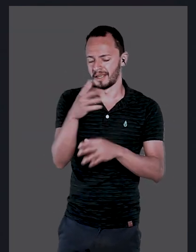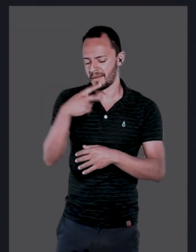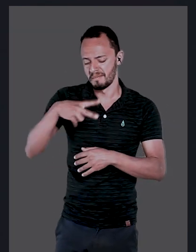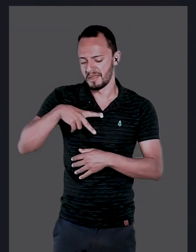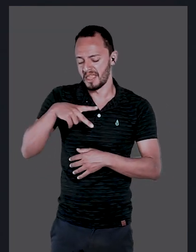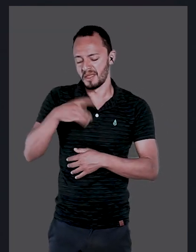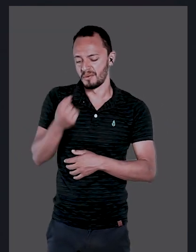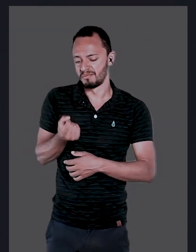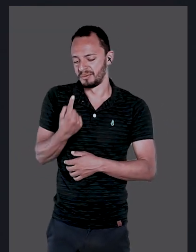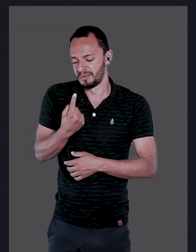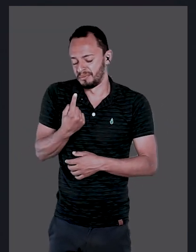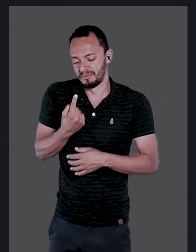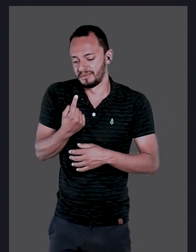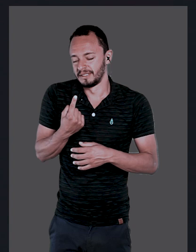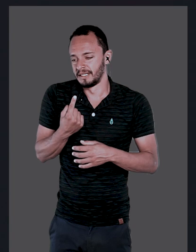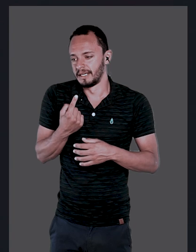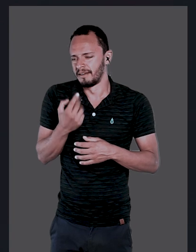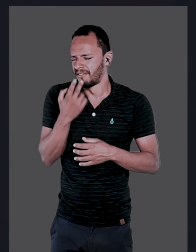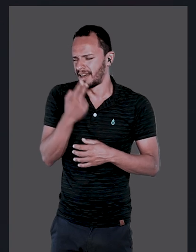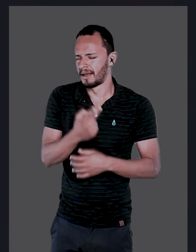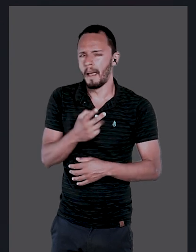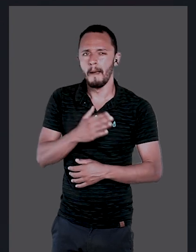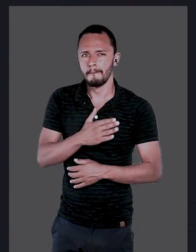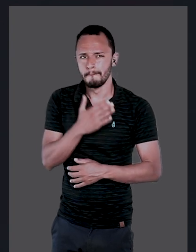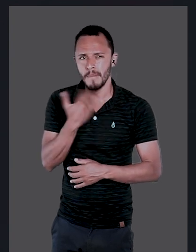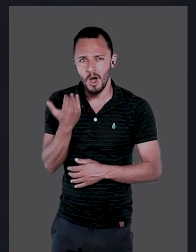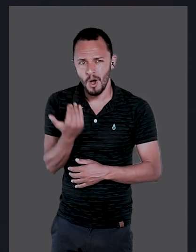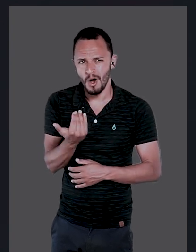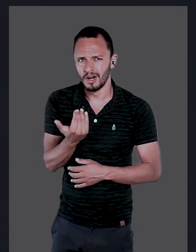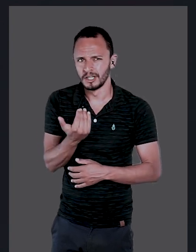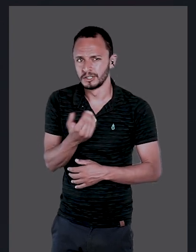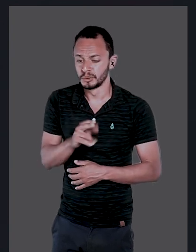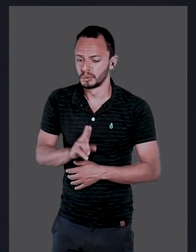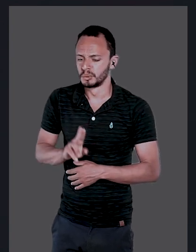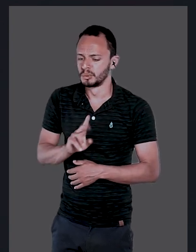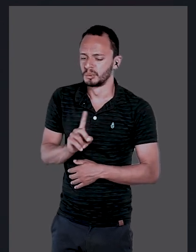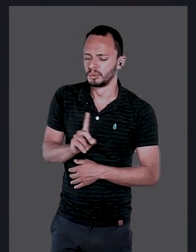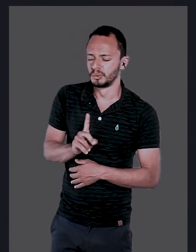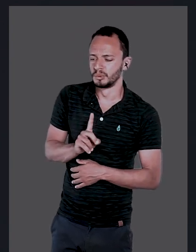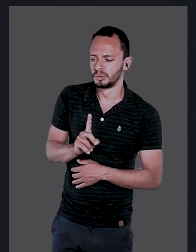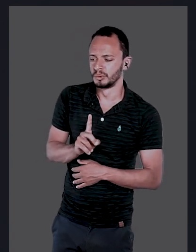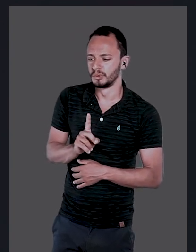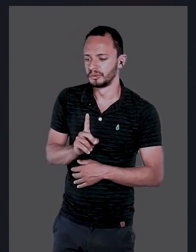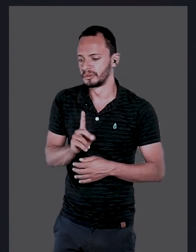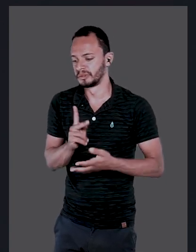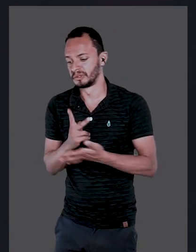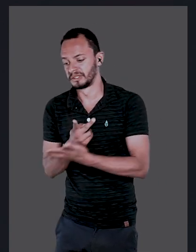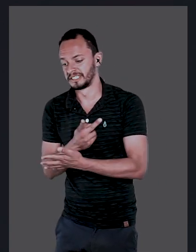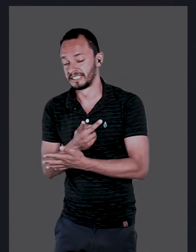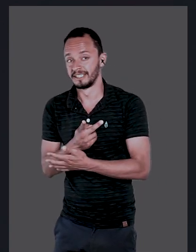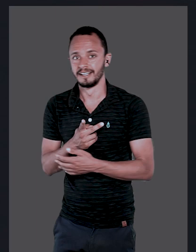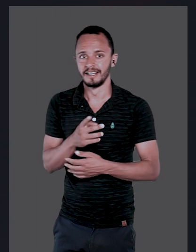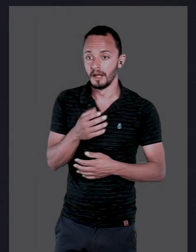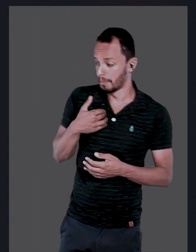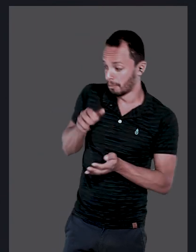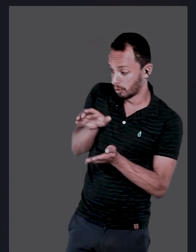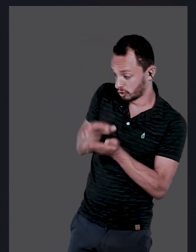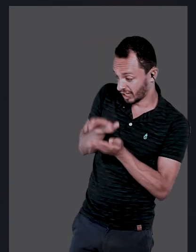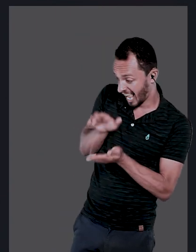esquisitice minha e, enfim, por isso não é tanto que a morte seja uma coisa que eu acho que não vou